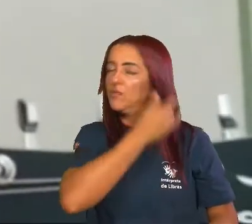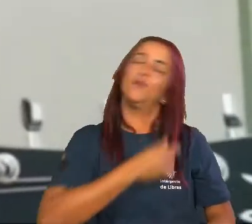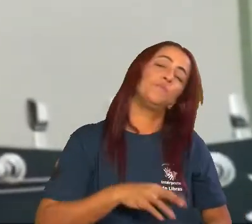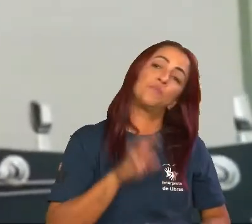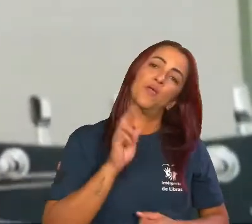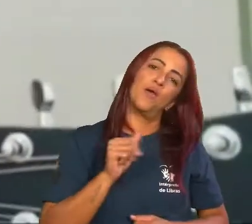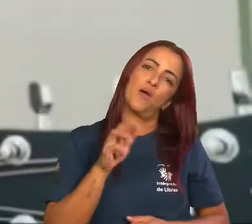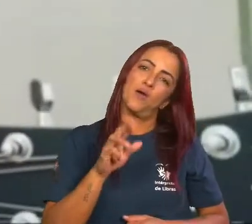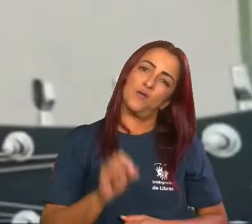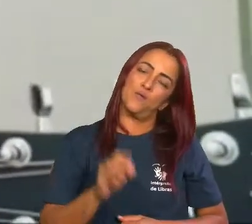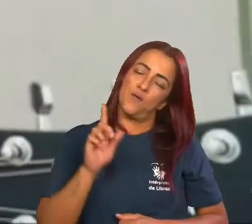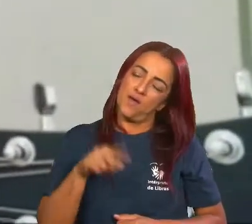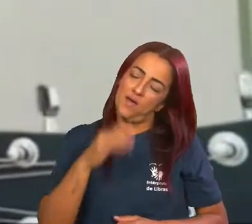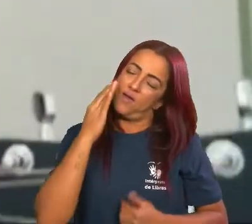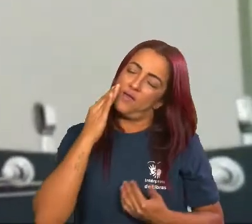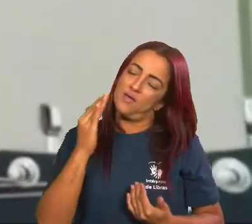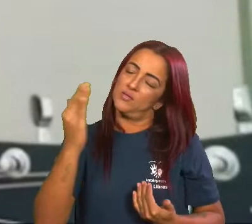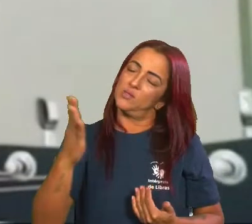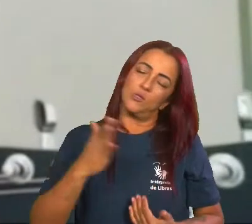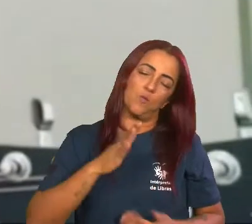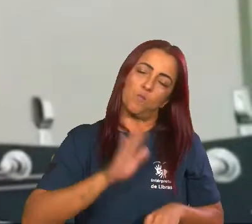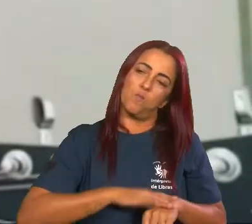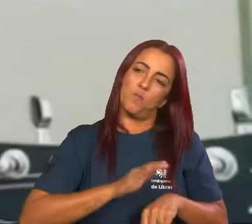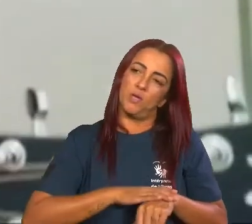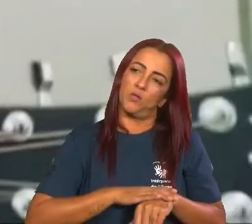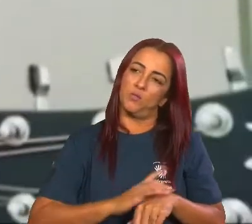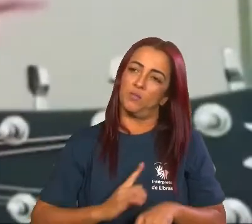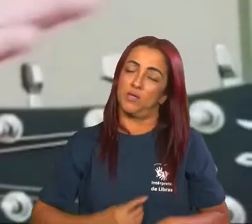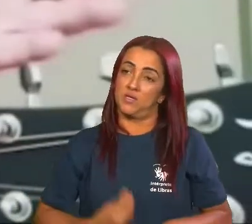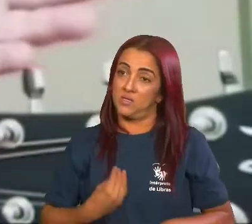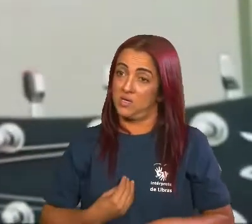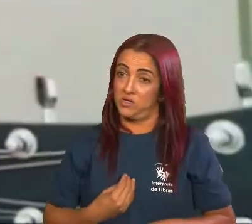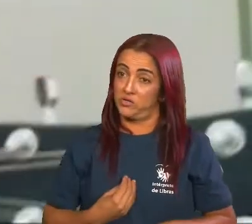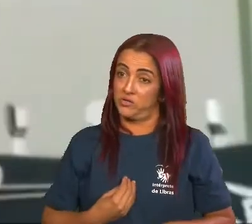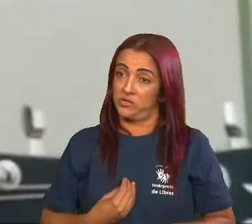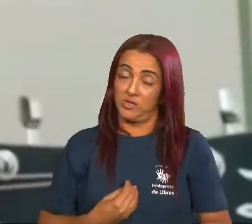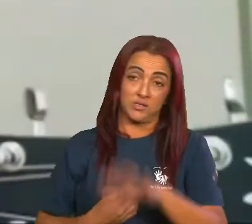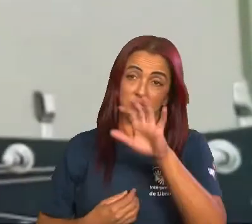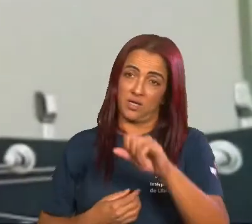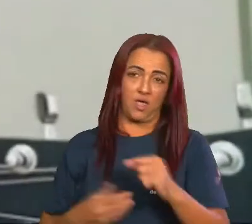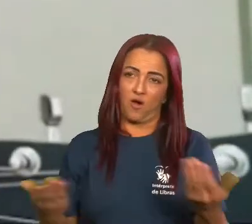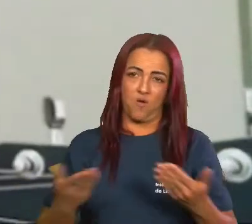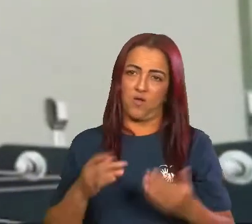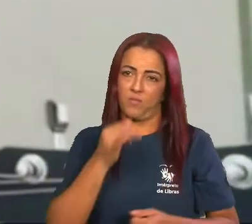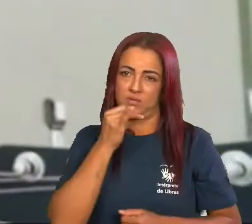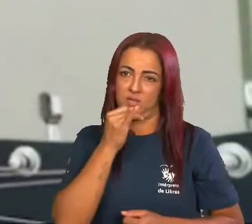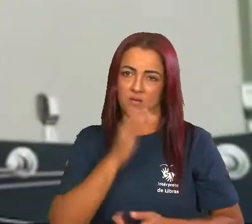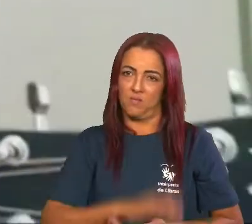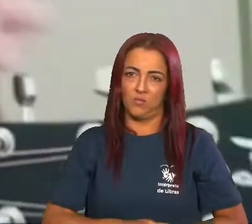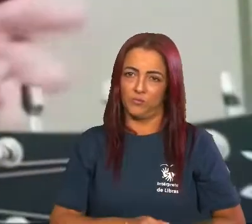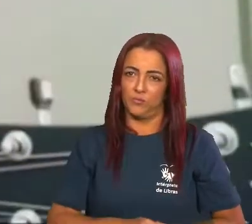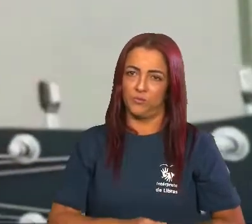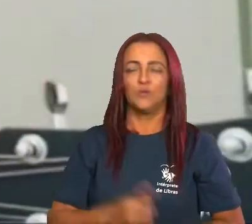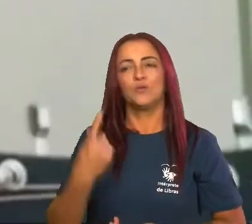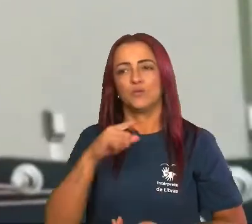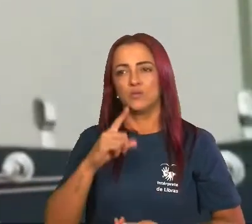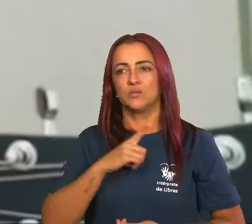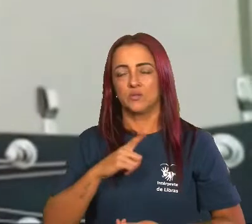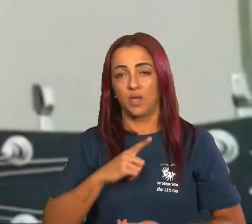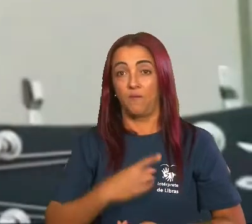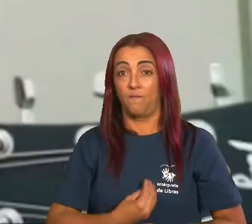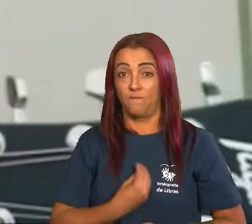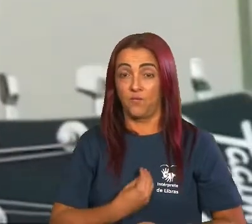Raro é agradecer o momento presente. Esse aqui, por exemplo, onde estamos